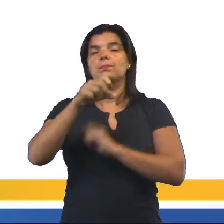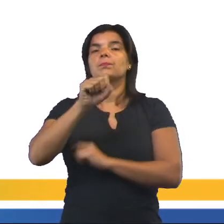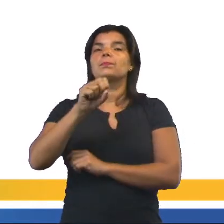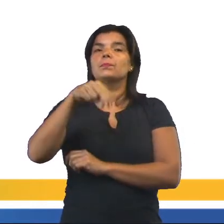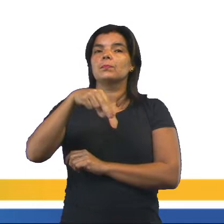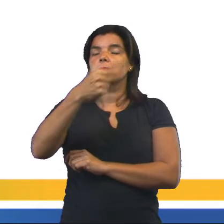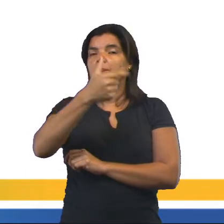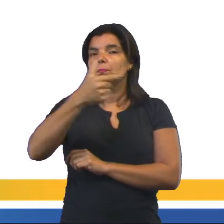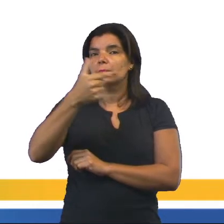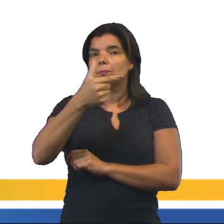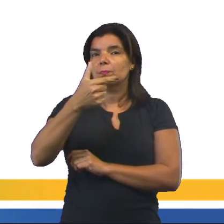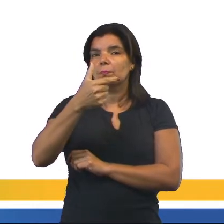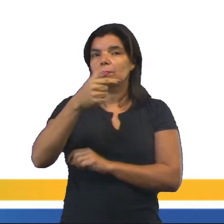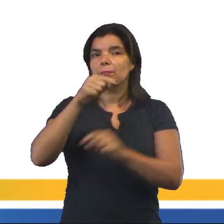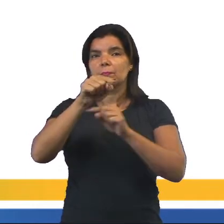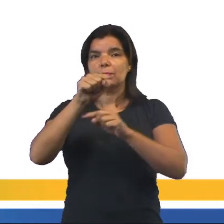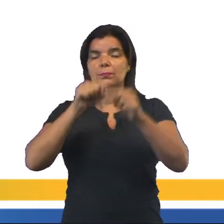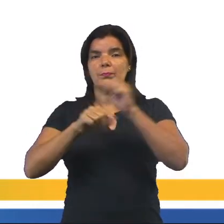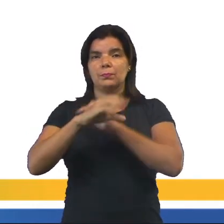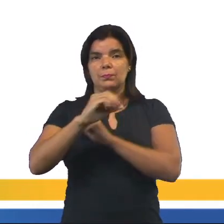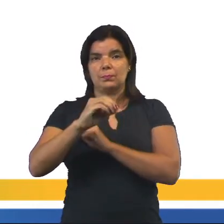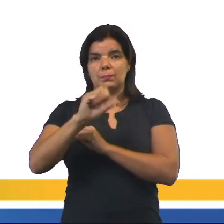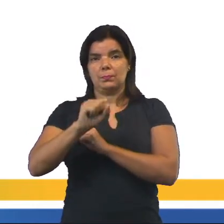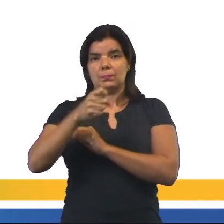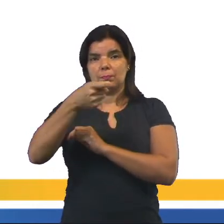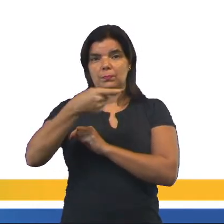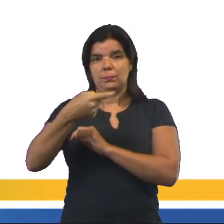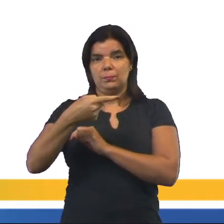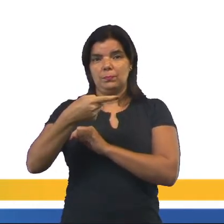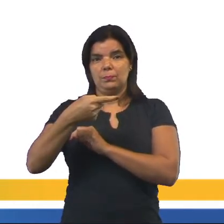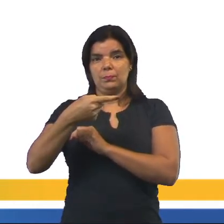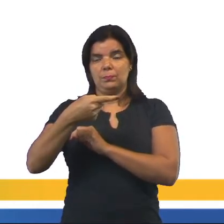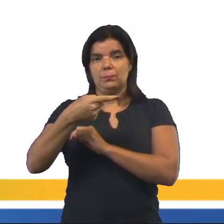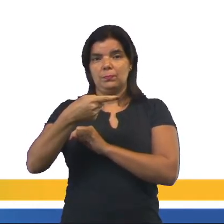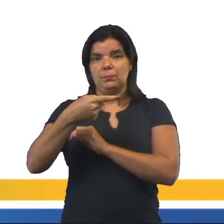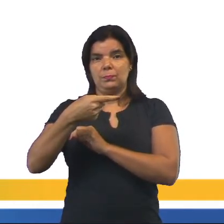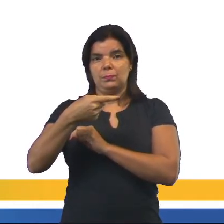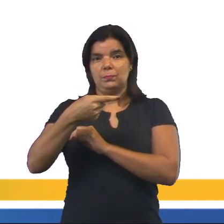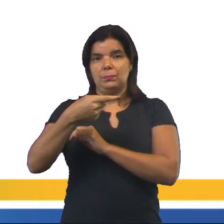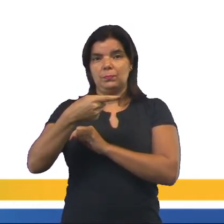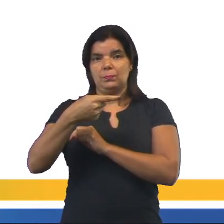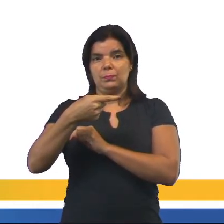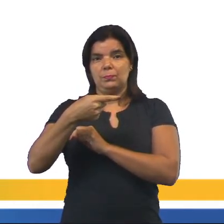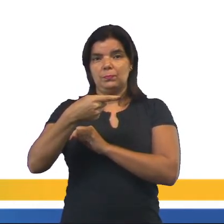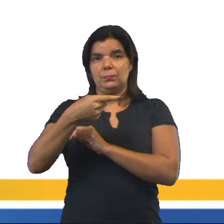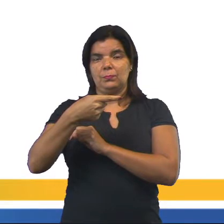x, menos seno ao quadrado de x dividido por cosseno ao quadrado